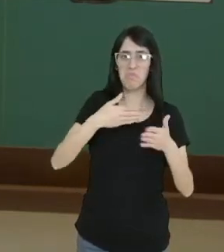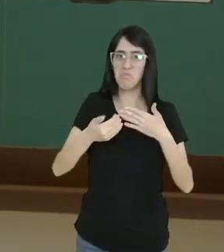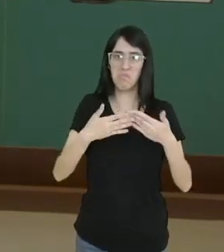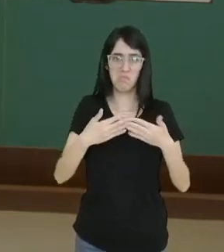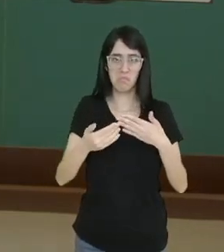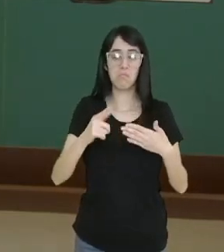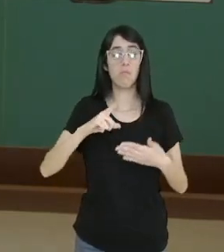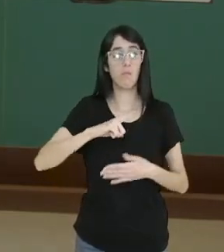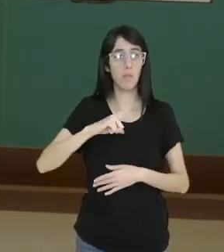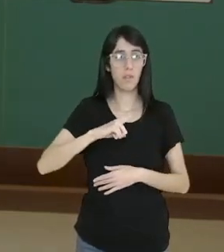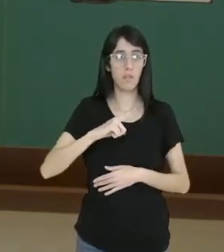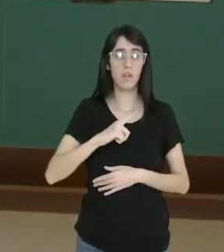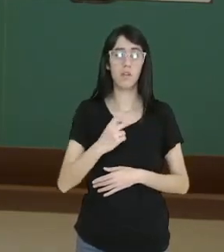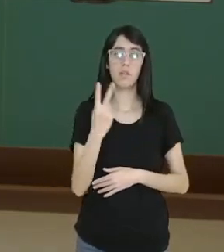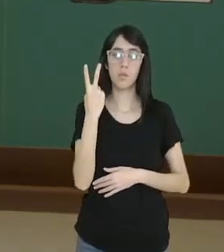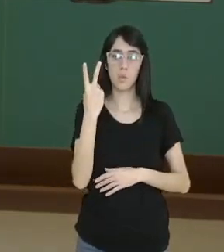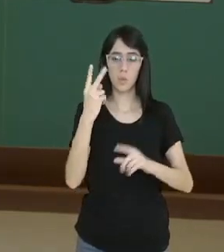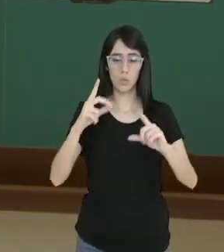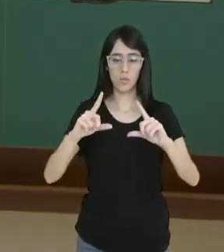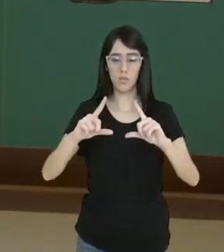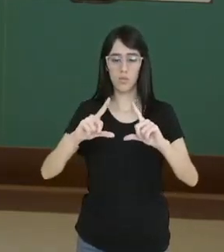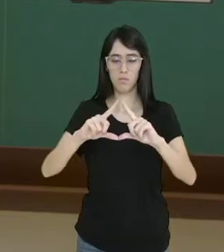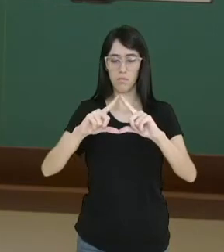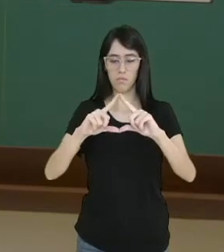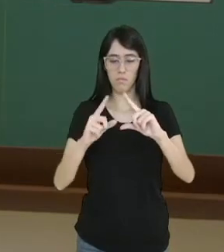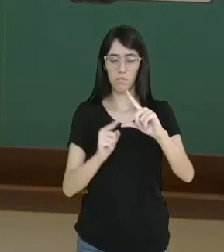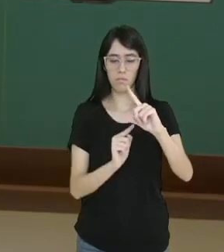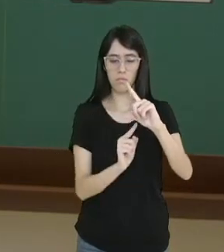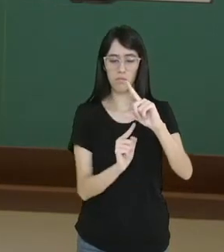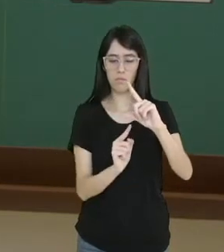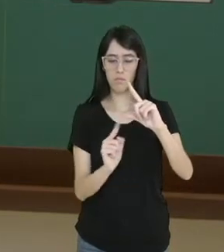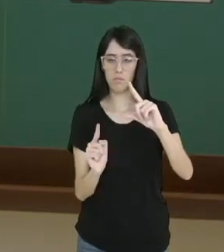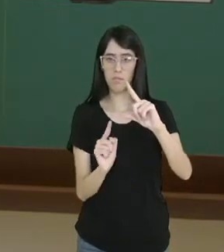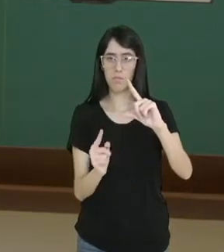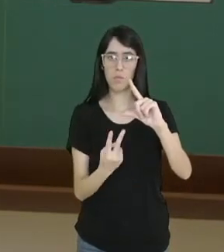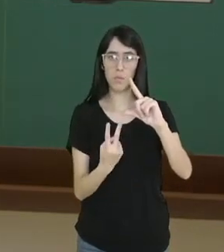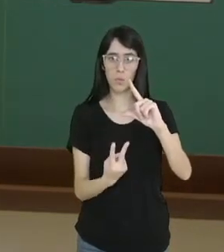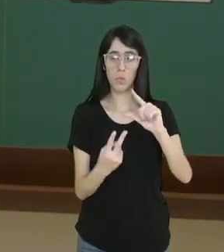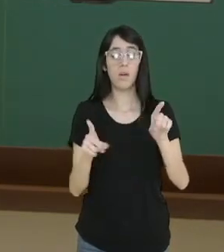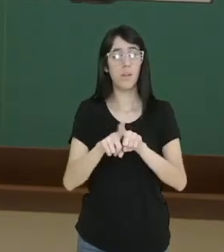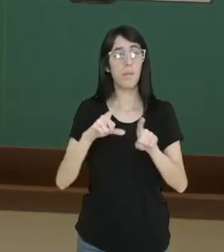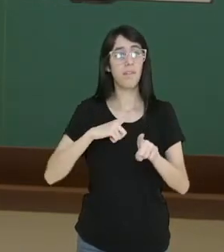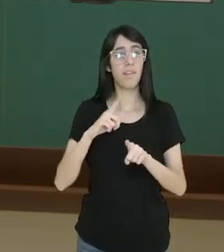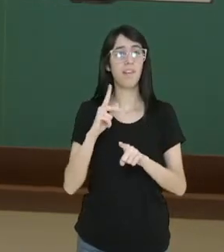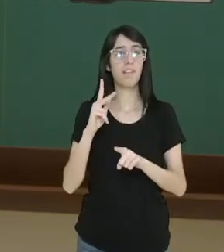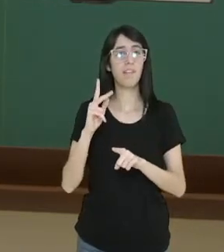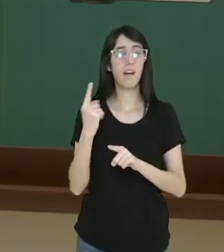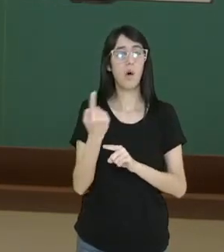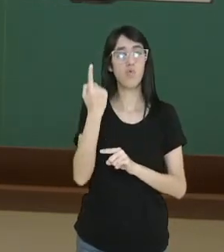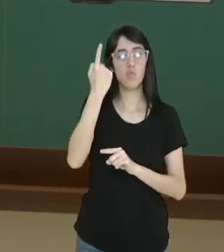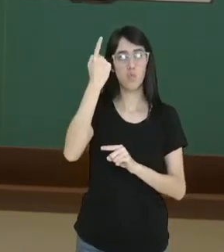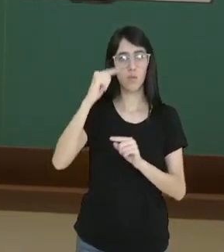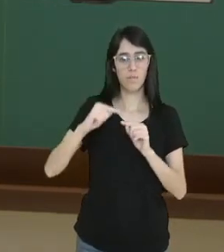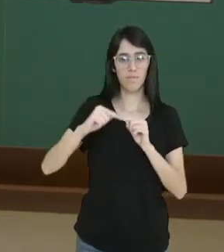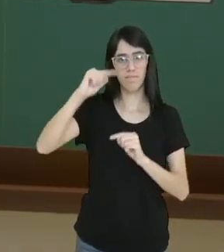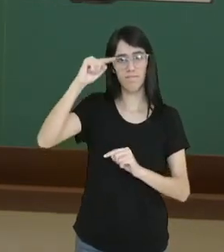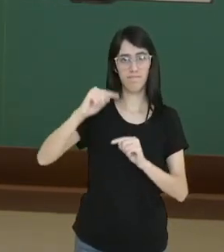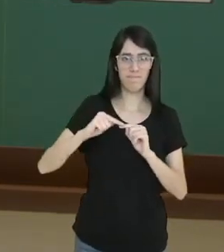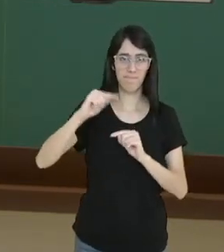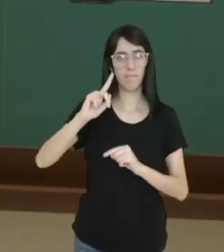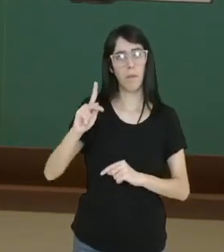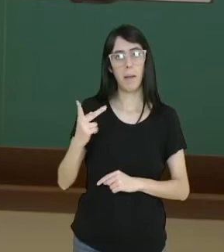medidinhas aqui embaixo, aleatórias, e tem essa medida dessa altura, que é a altura em relação à